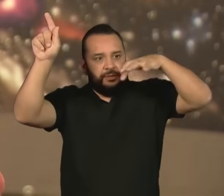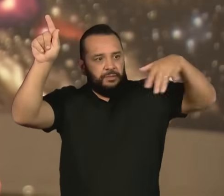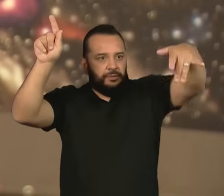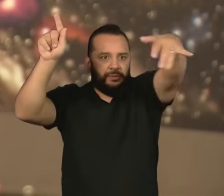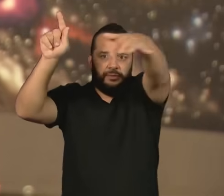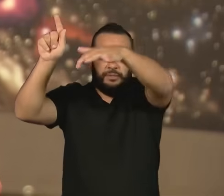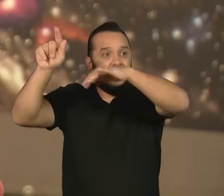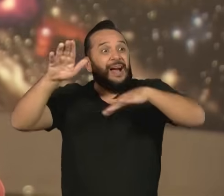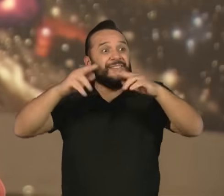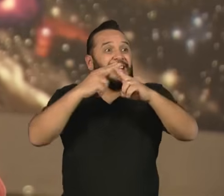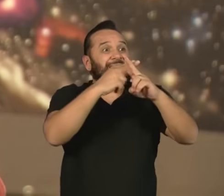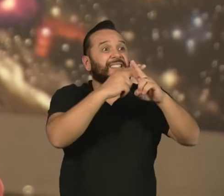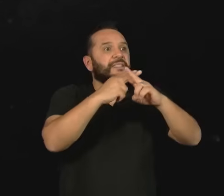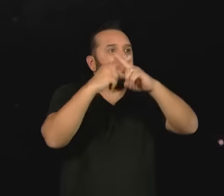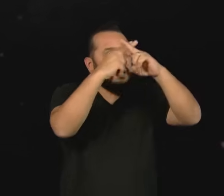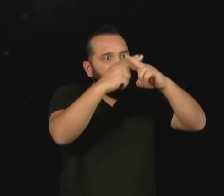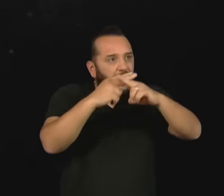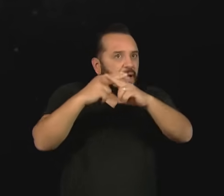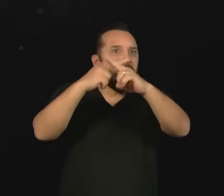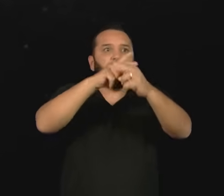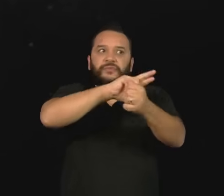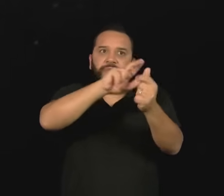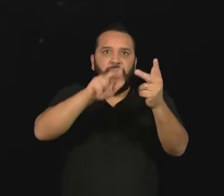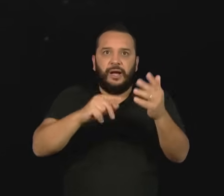satélites, principalmente de redes de comunicação.